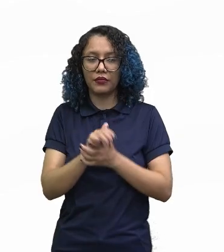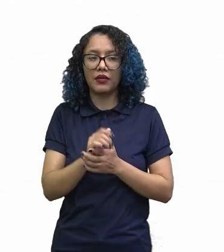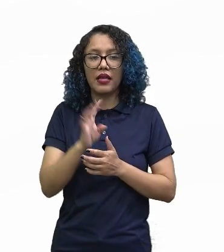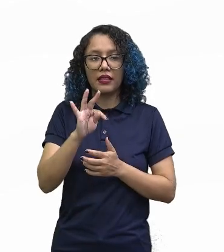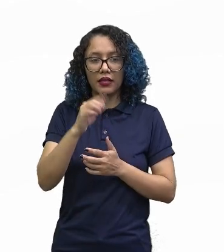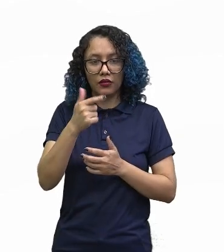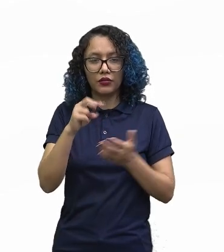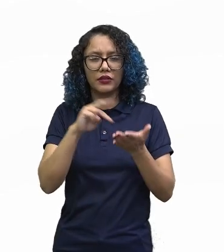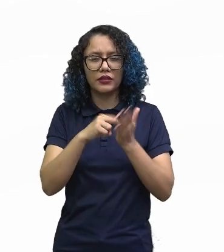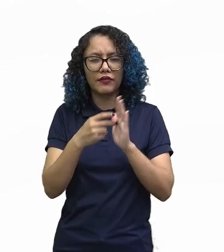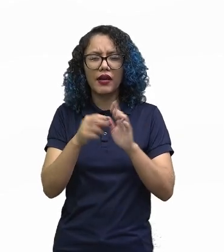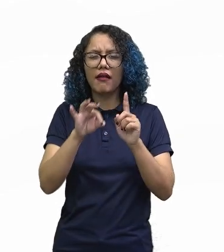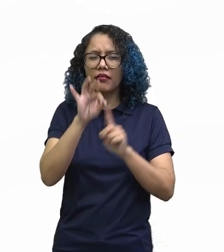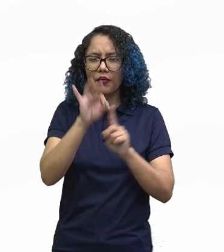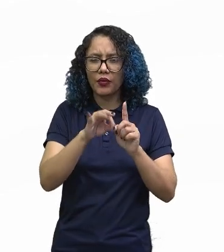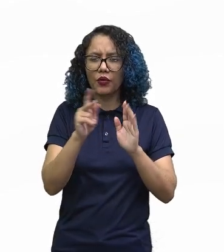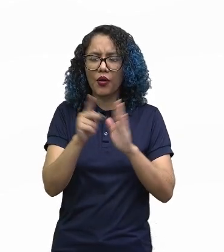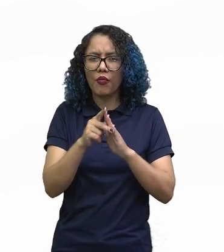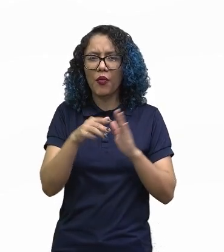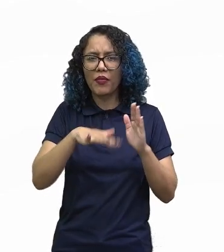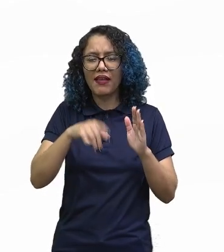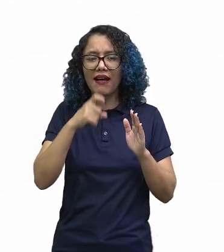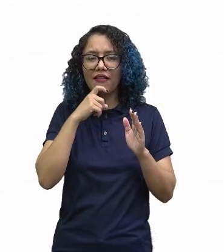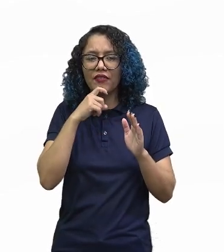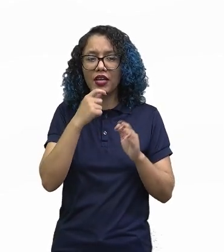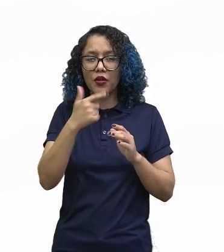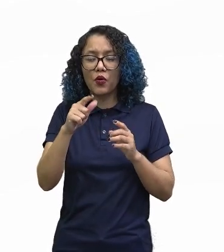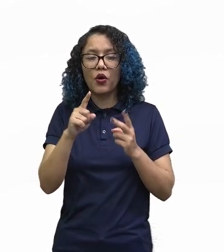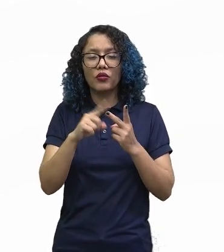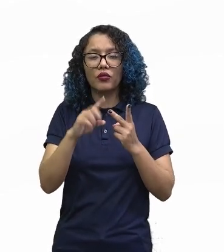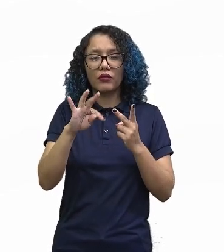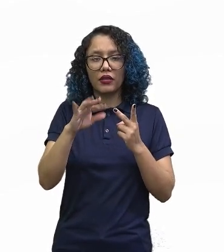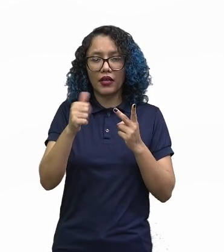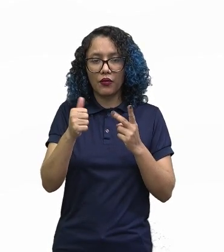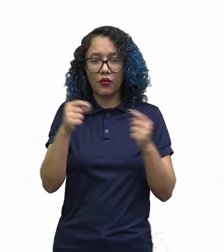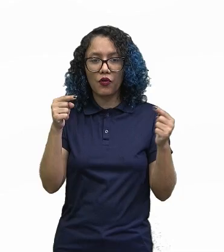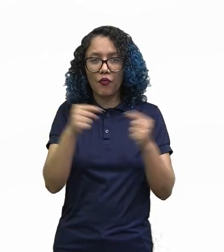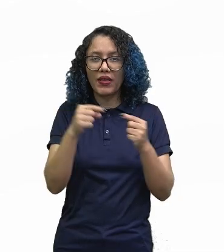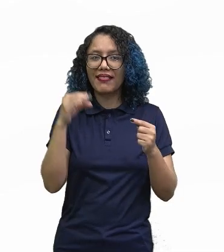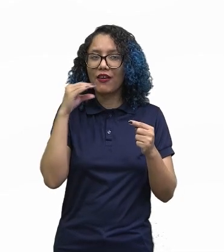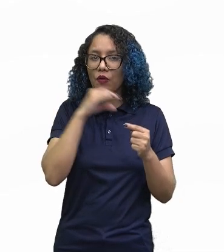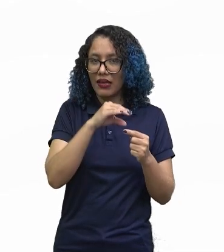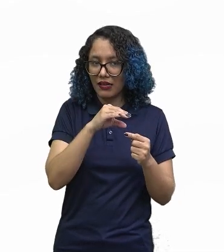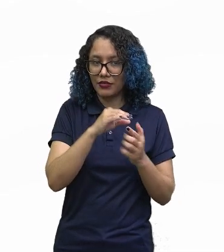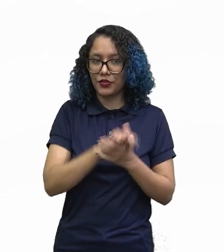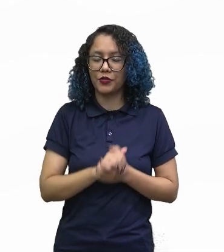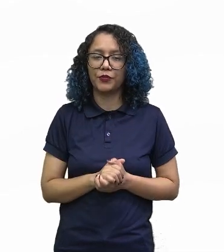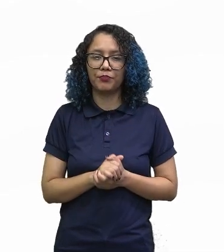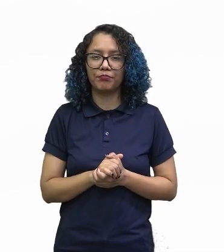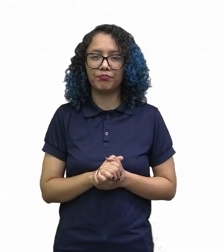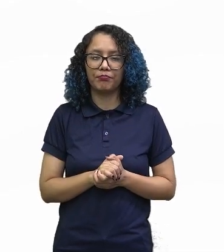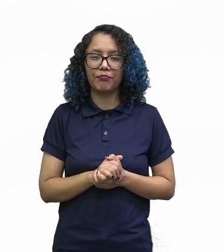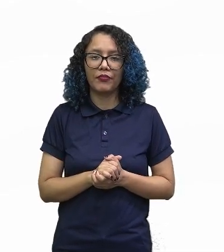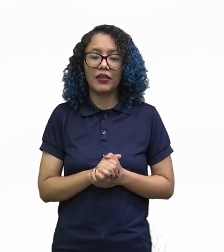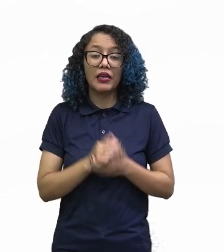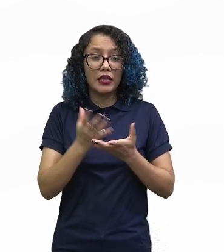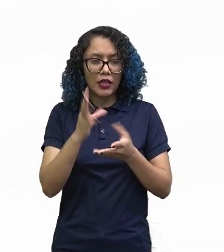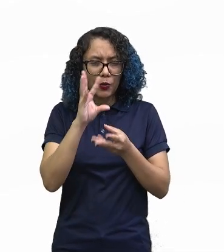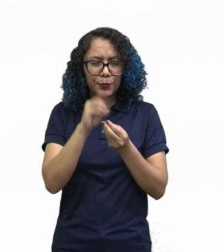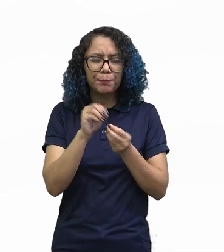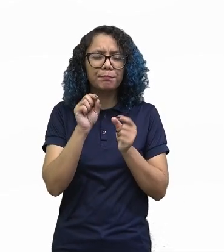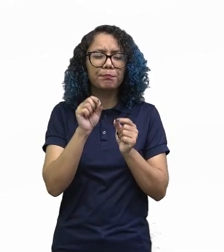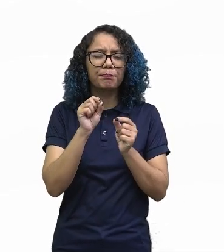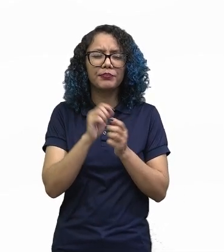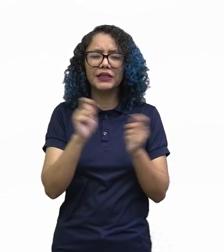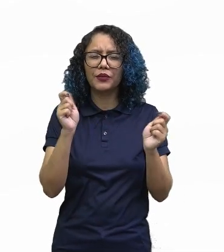da fonte de resfriamento e T1, temperatura absoluta da fonte de aquecimento. Com isso, se conclui que